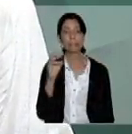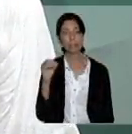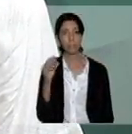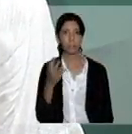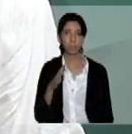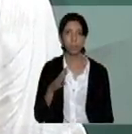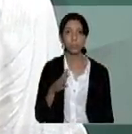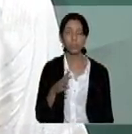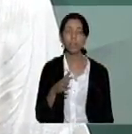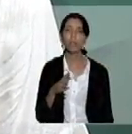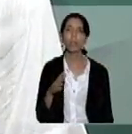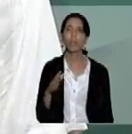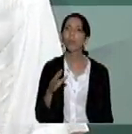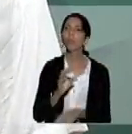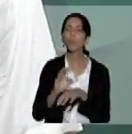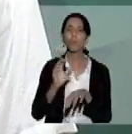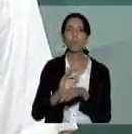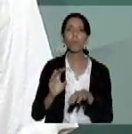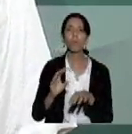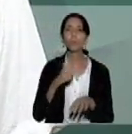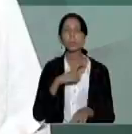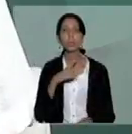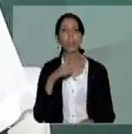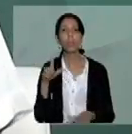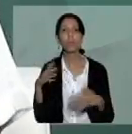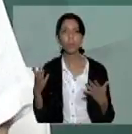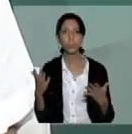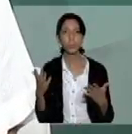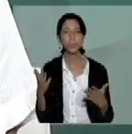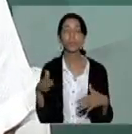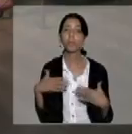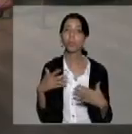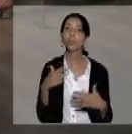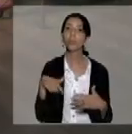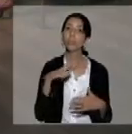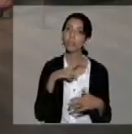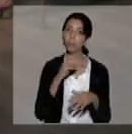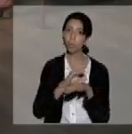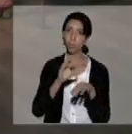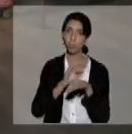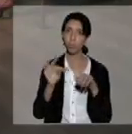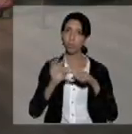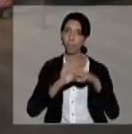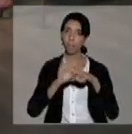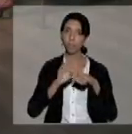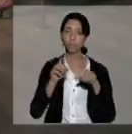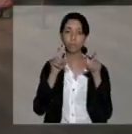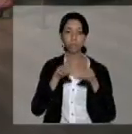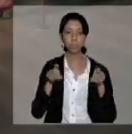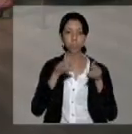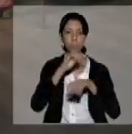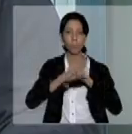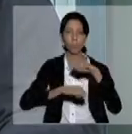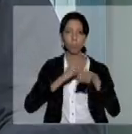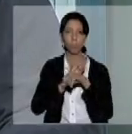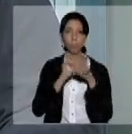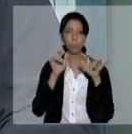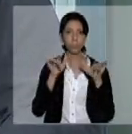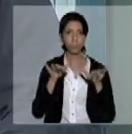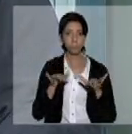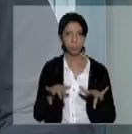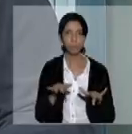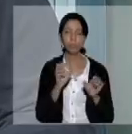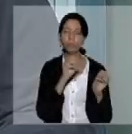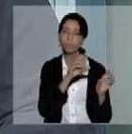alunos. 300 alunos. E quais são os cursos oferecidos lá? Então, nós temos o curso técnico de informática para a internet, é um